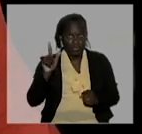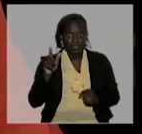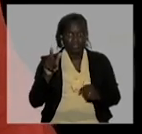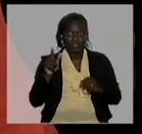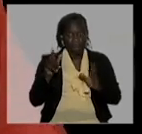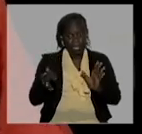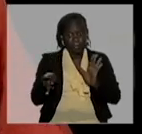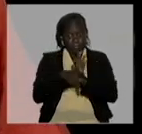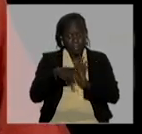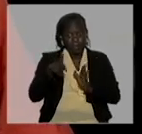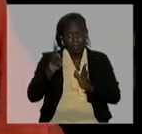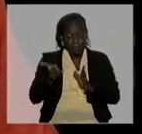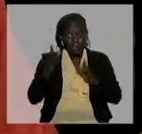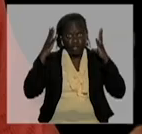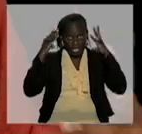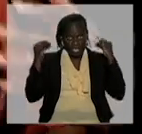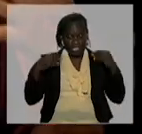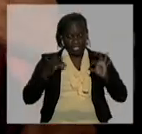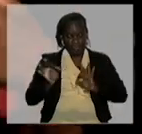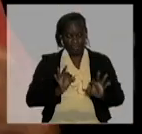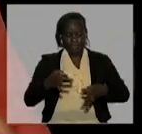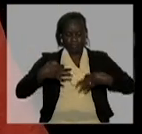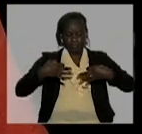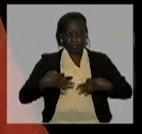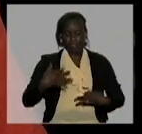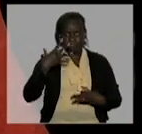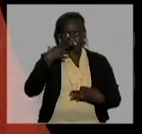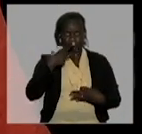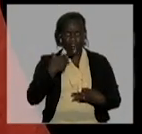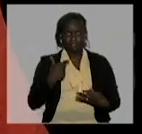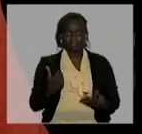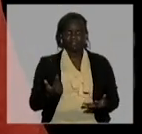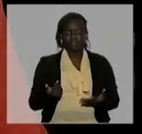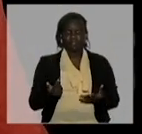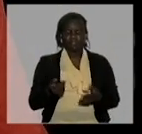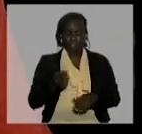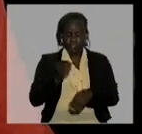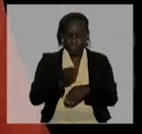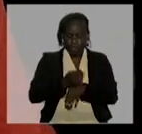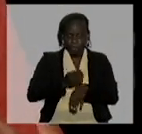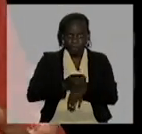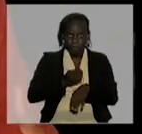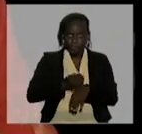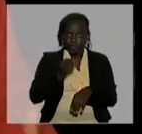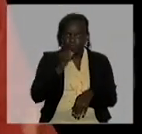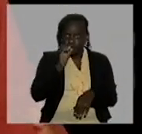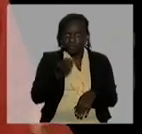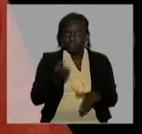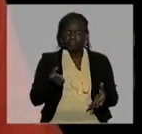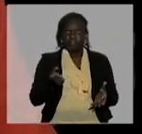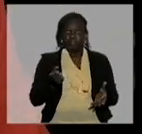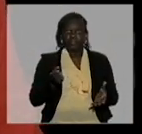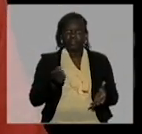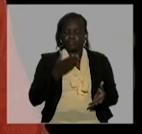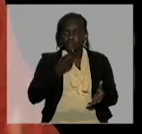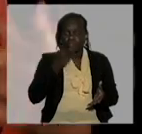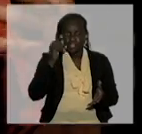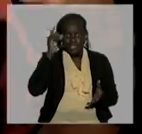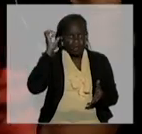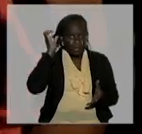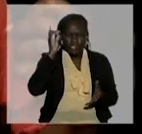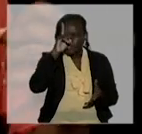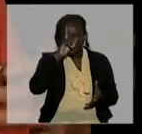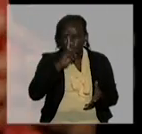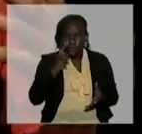criança, sendo que uma holandesa, né, arrumada, com um copinho na mão, né, um menino